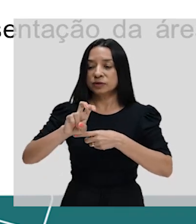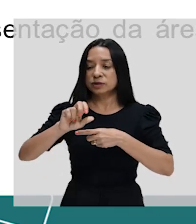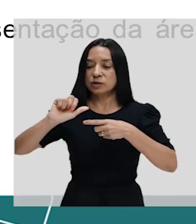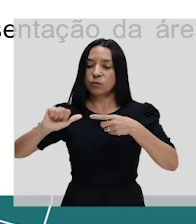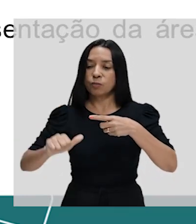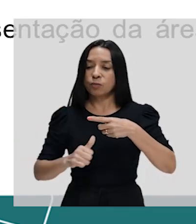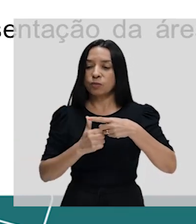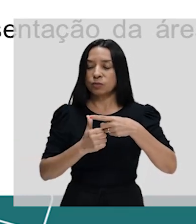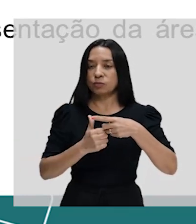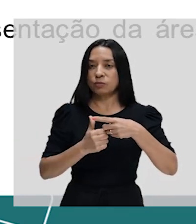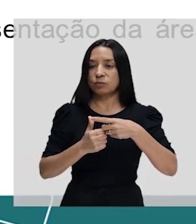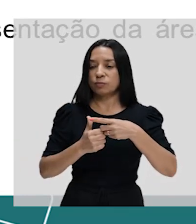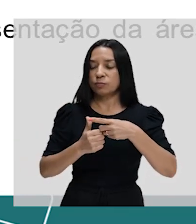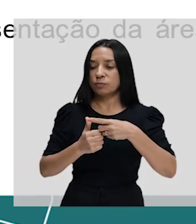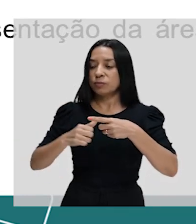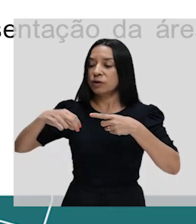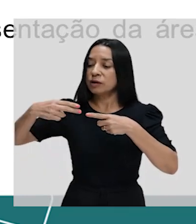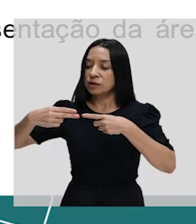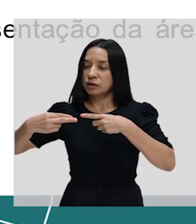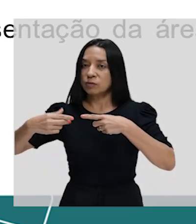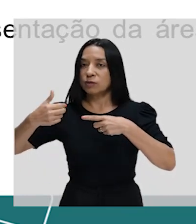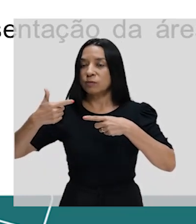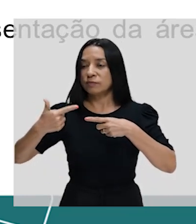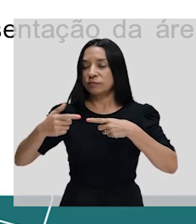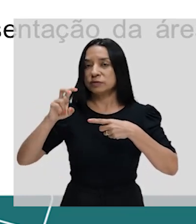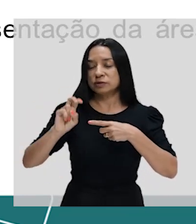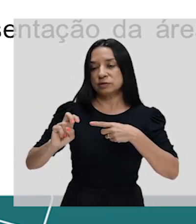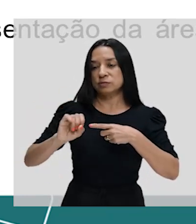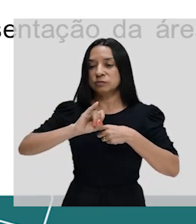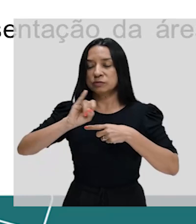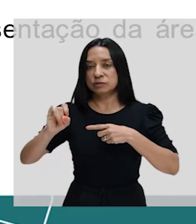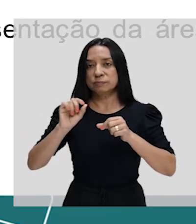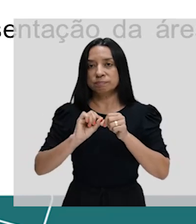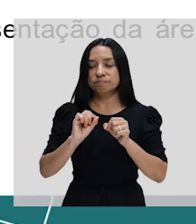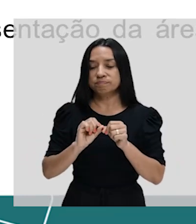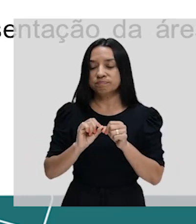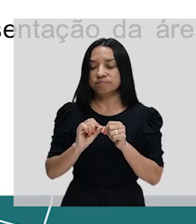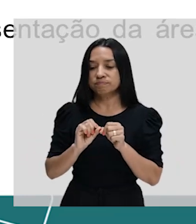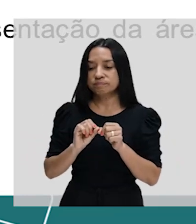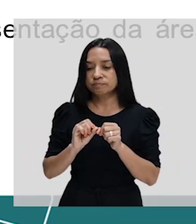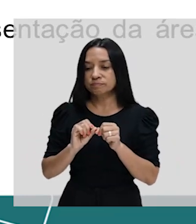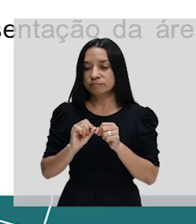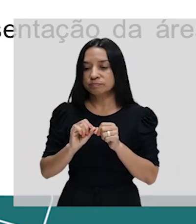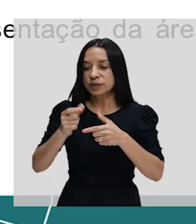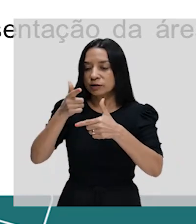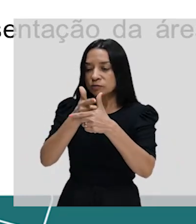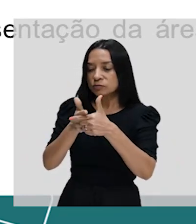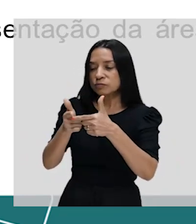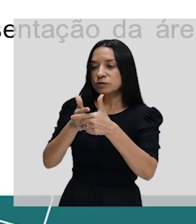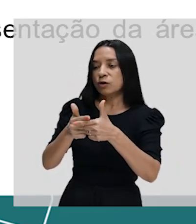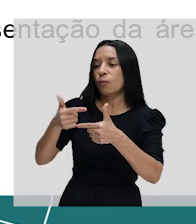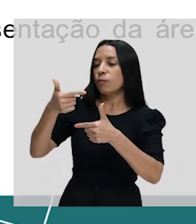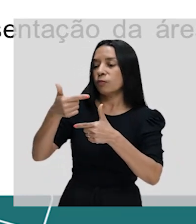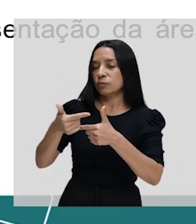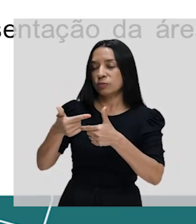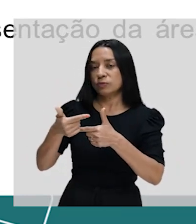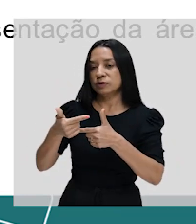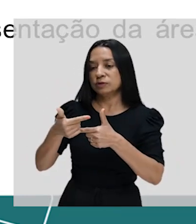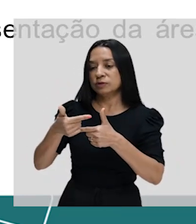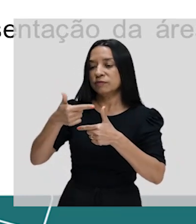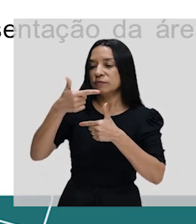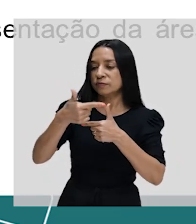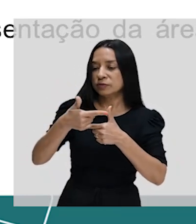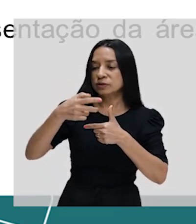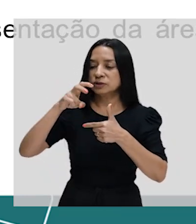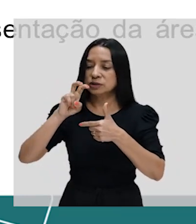próprio 25. Outra situação, se eu fizer, né, divisão por 2, ou seja, 25